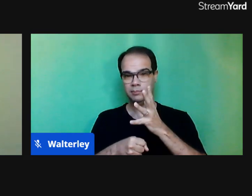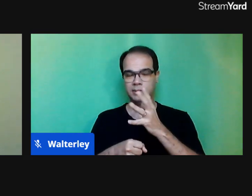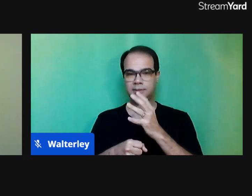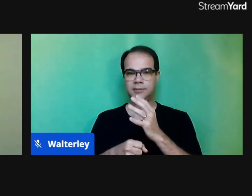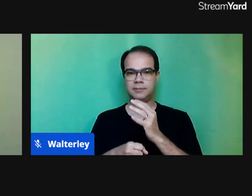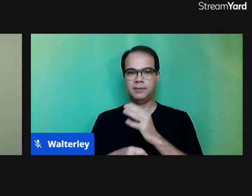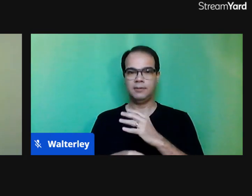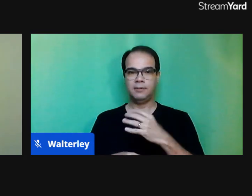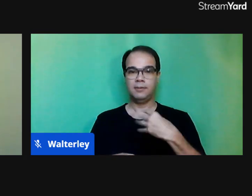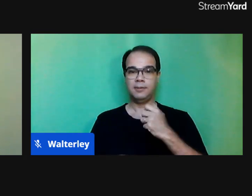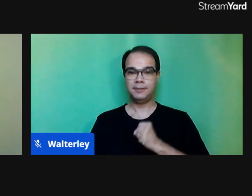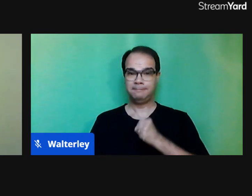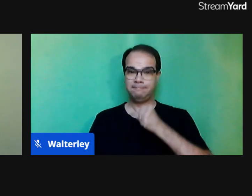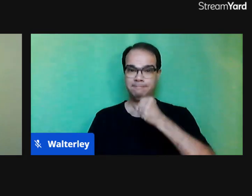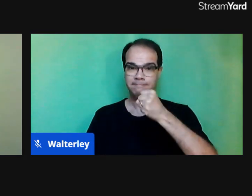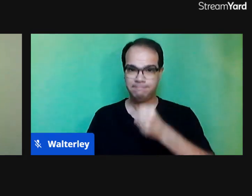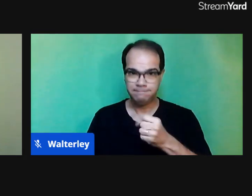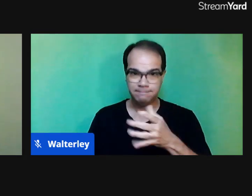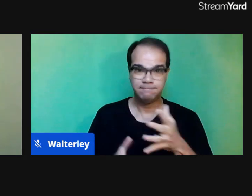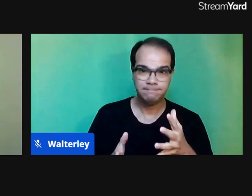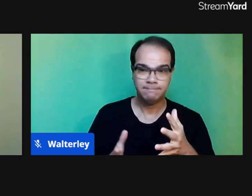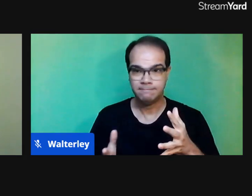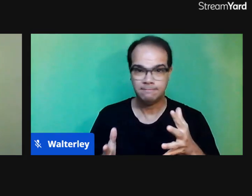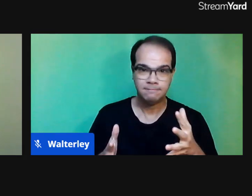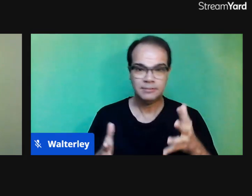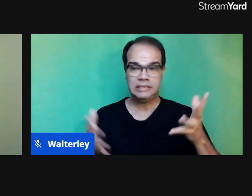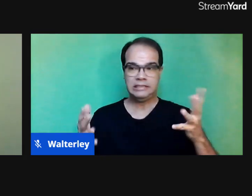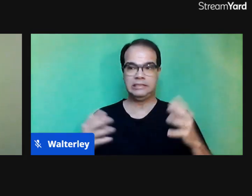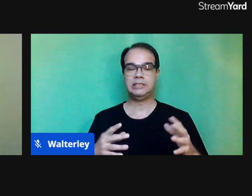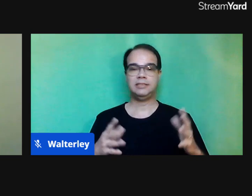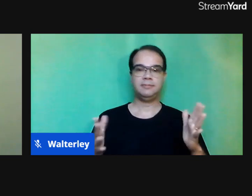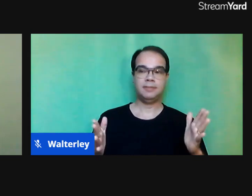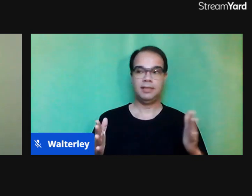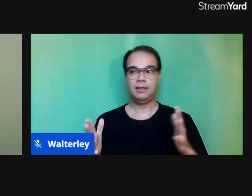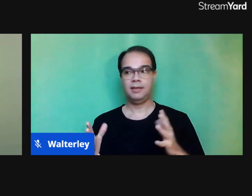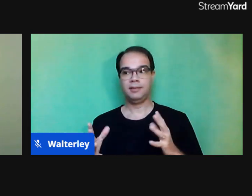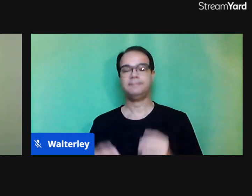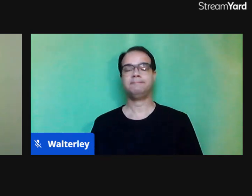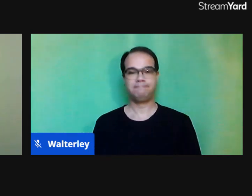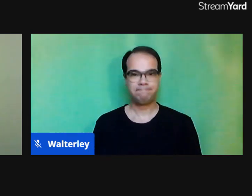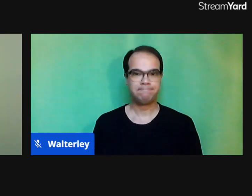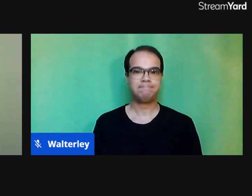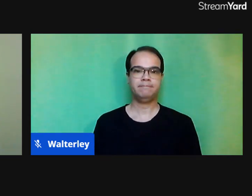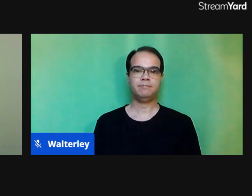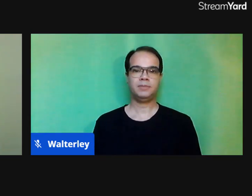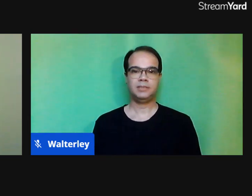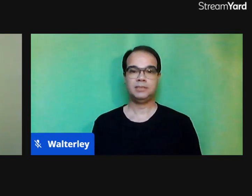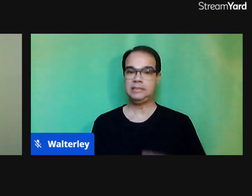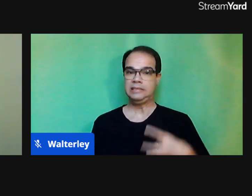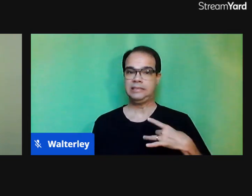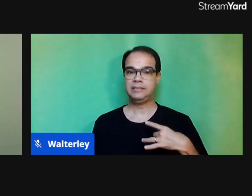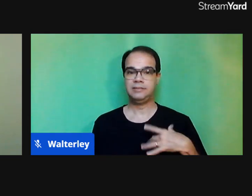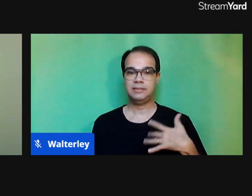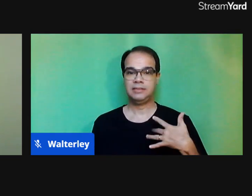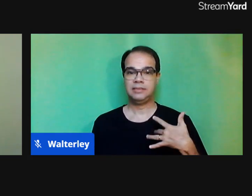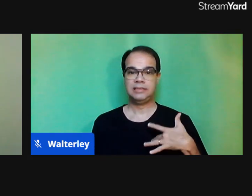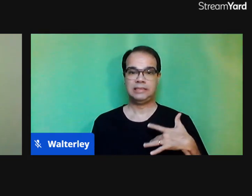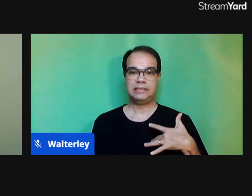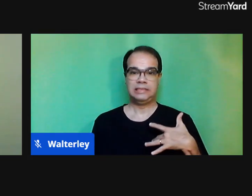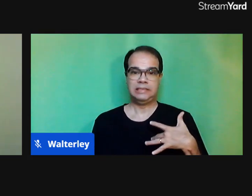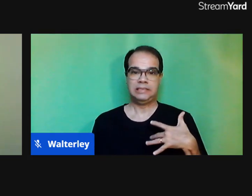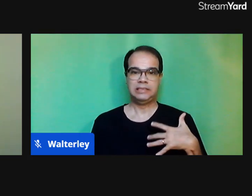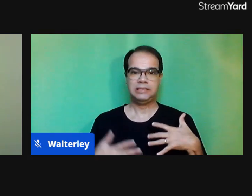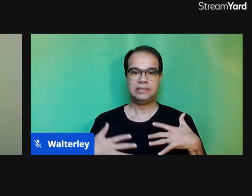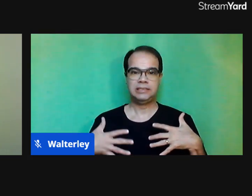Esse ambiente de sala de aula virtual, ele traz um certo nervosismo, porque a gente não está cara